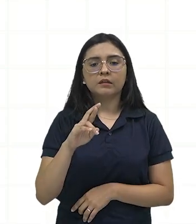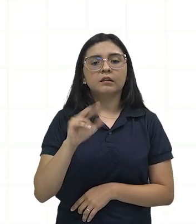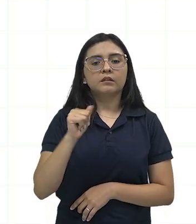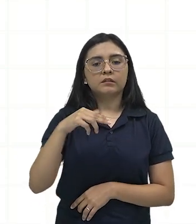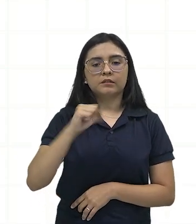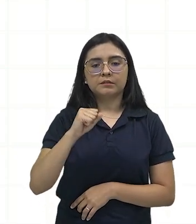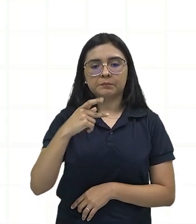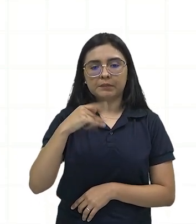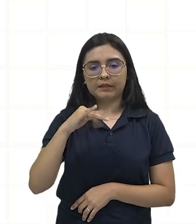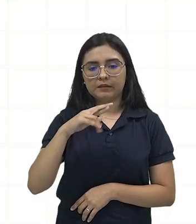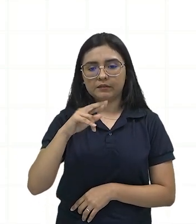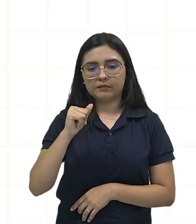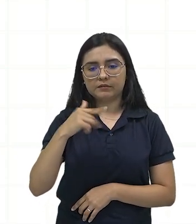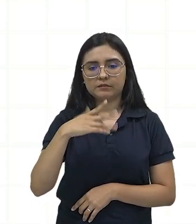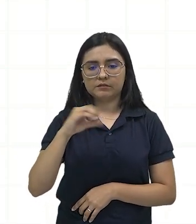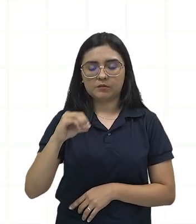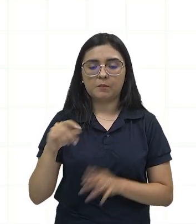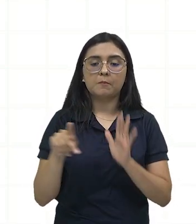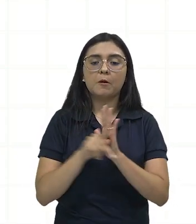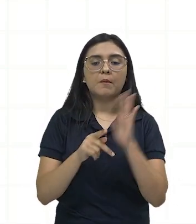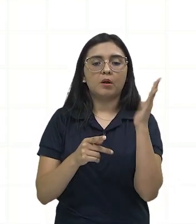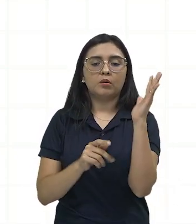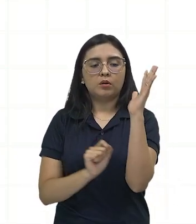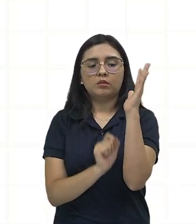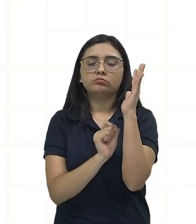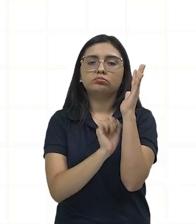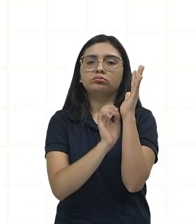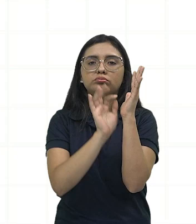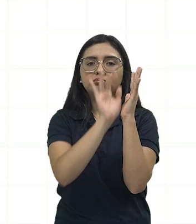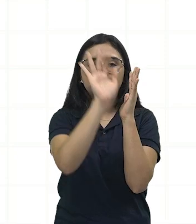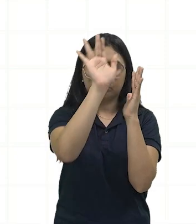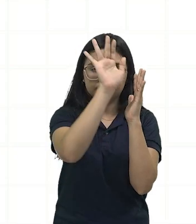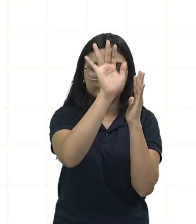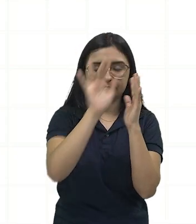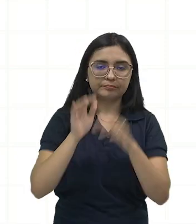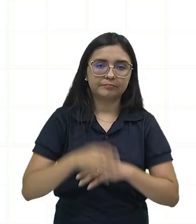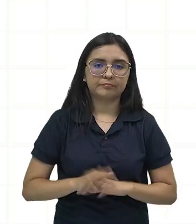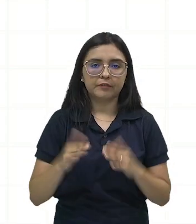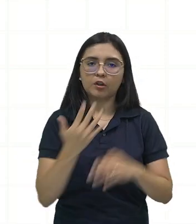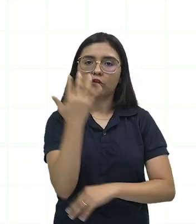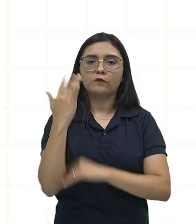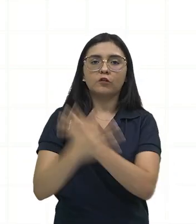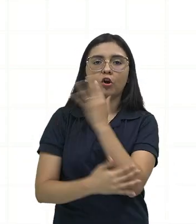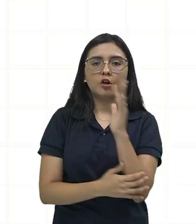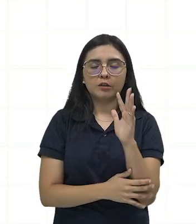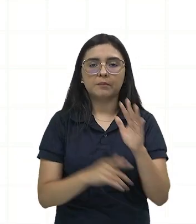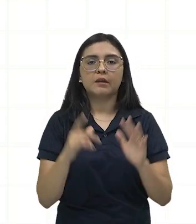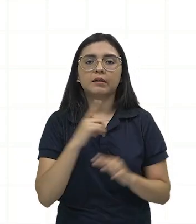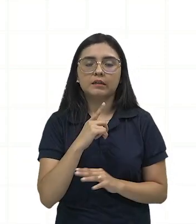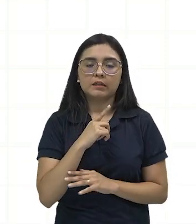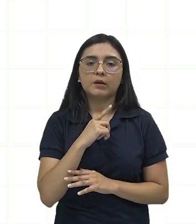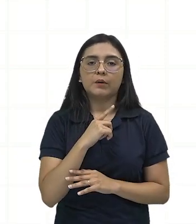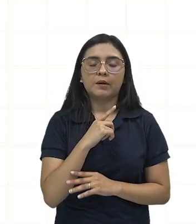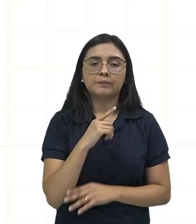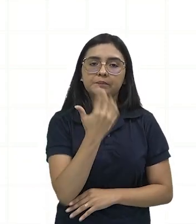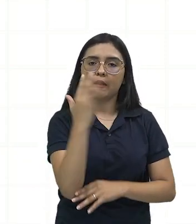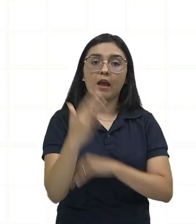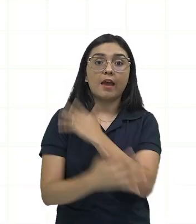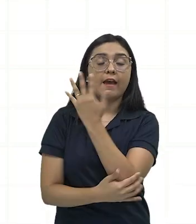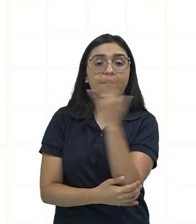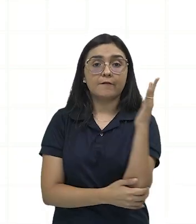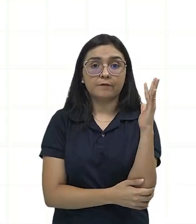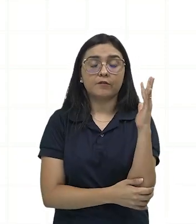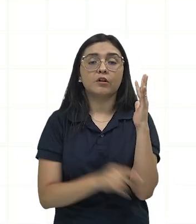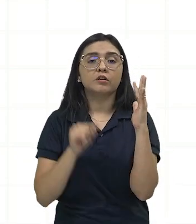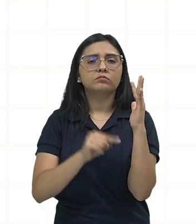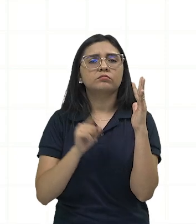transpiração das plantas, certo? As nossas florestas são compostas por árvores que estão